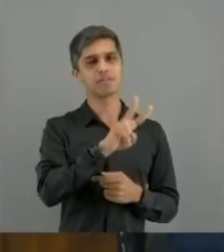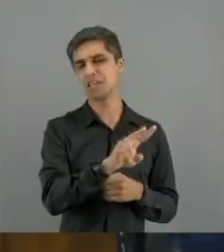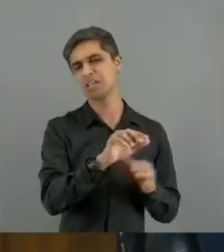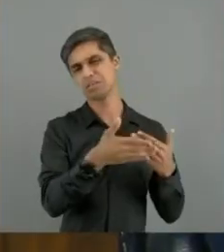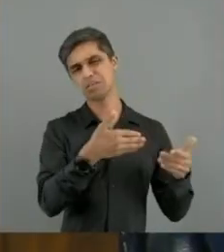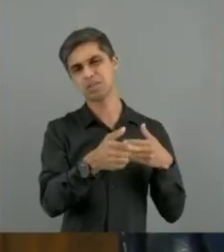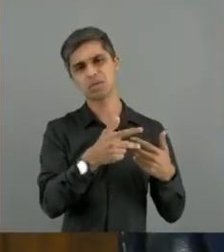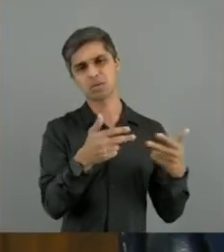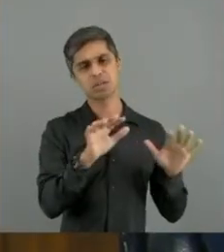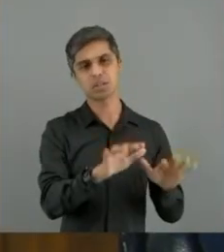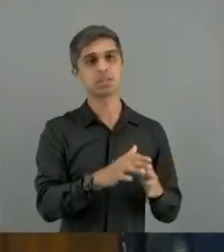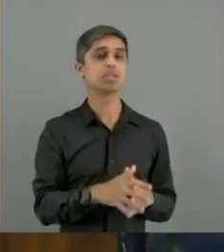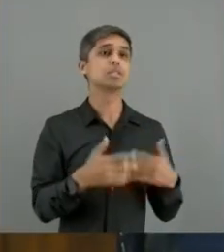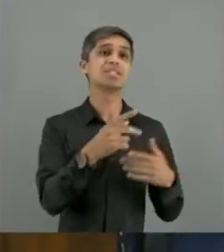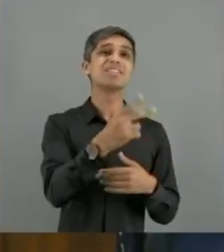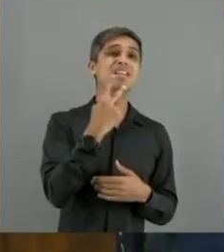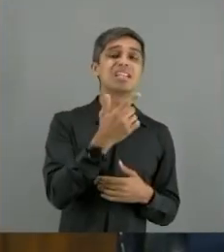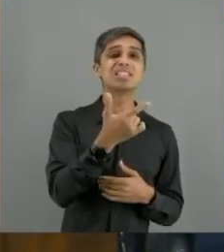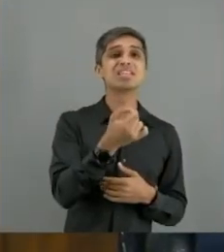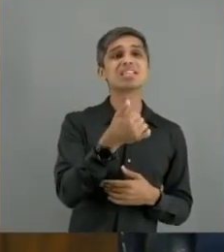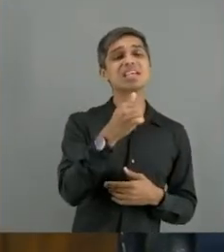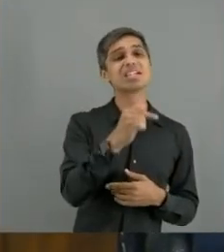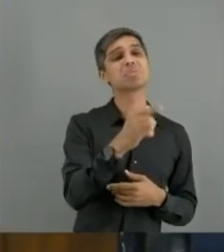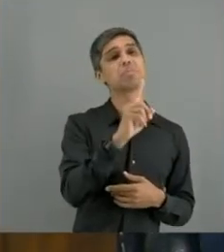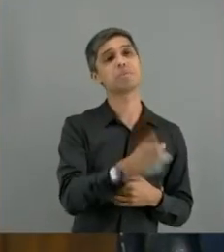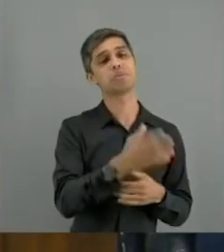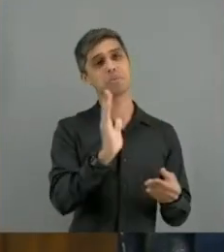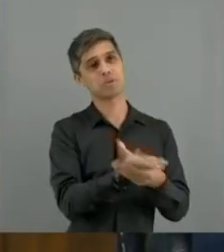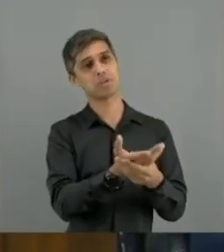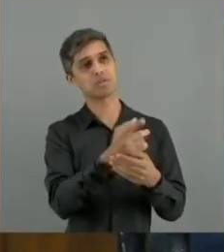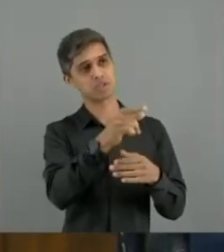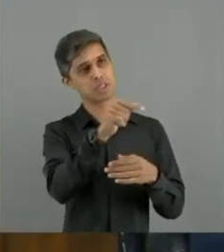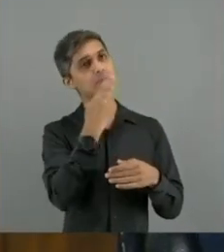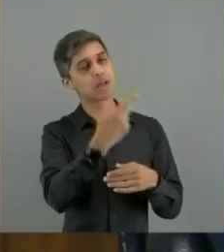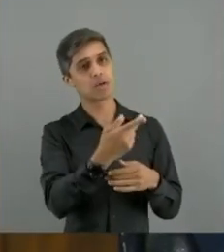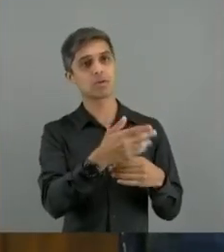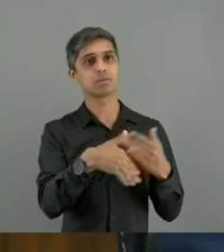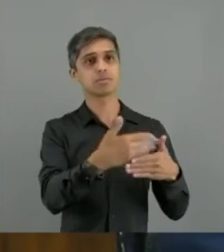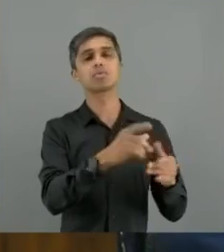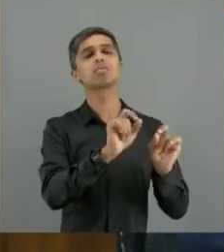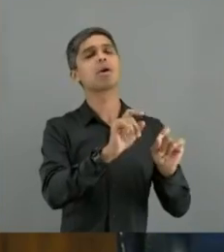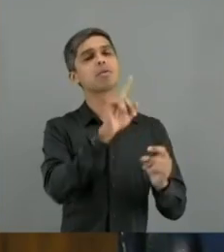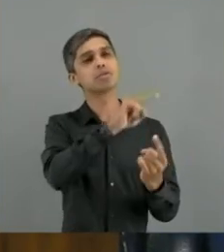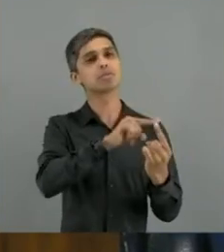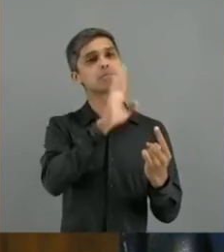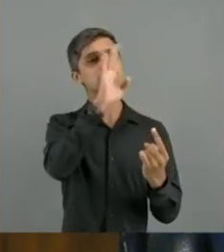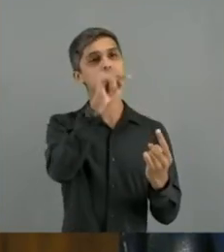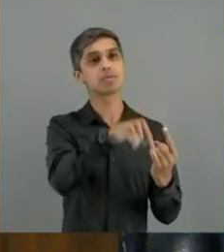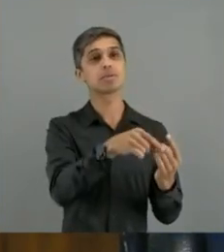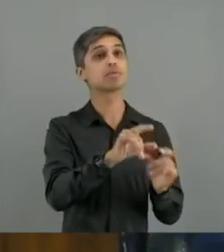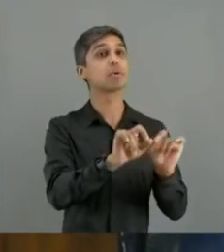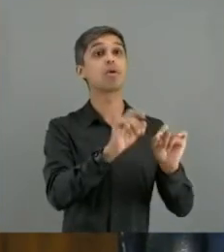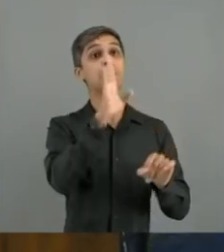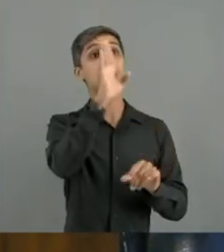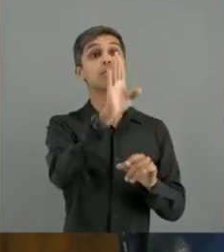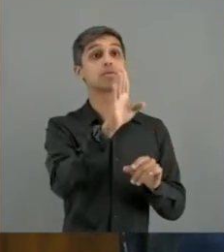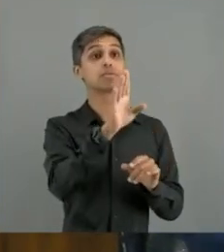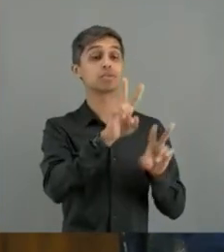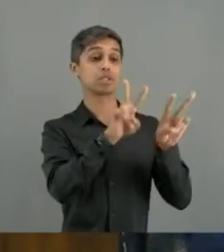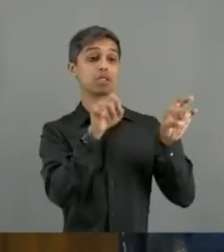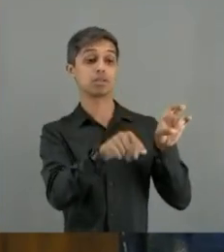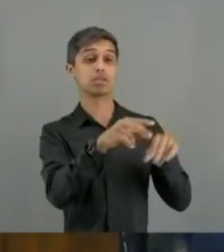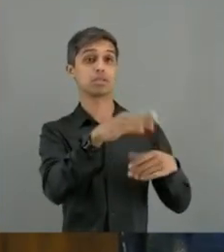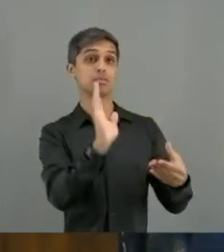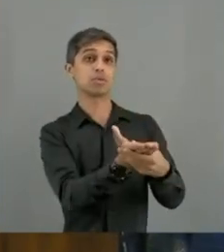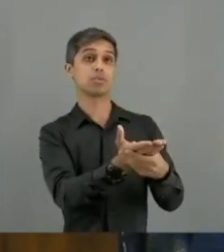alguma coisa nesse sentido. Bom, a senhora está com 17 mil processos, como a senhora falou aqui, ouvi da senhora. Qual era o objeto principal desse processo? Qual era o principal assunto